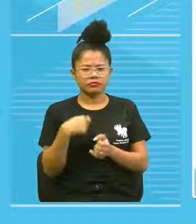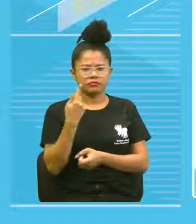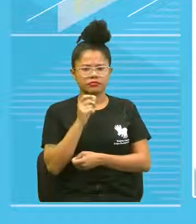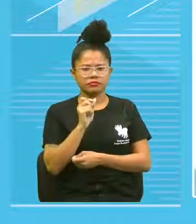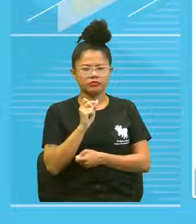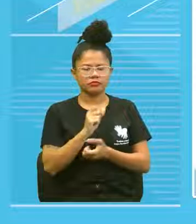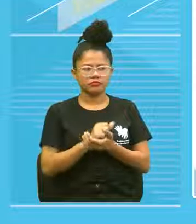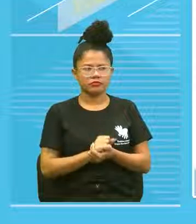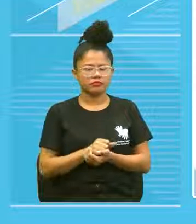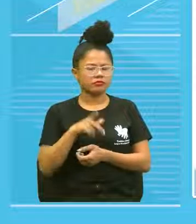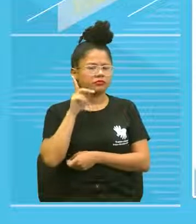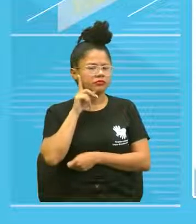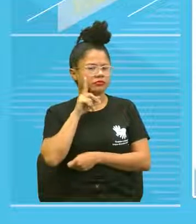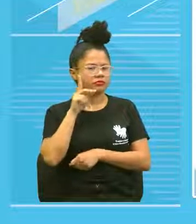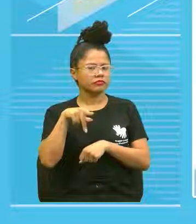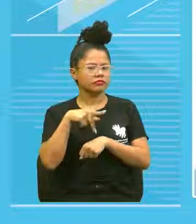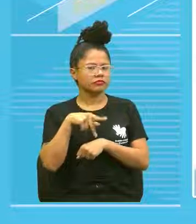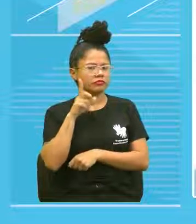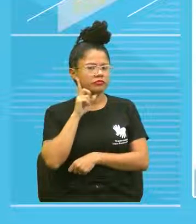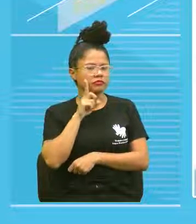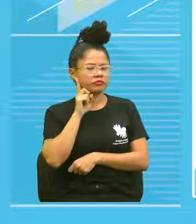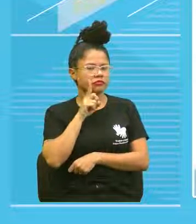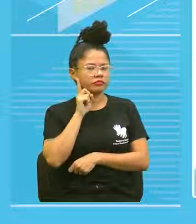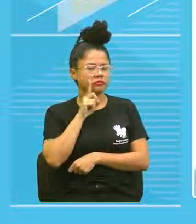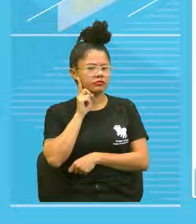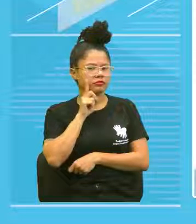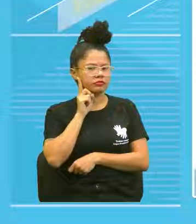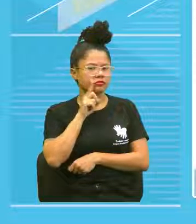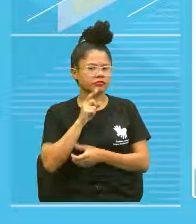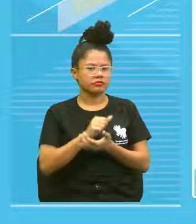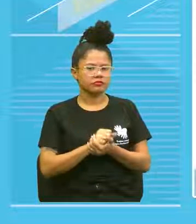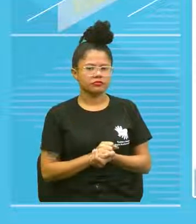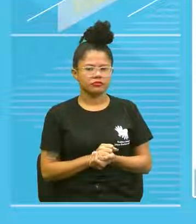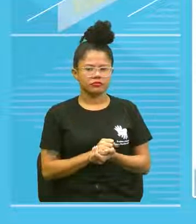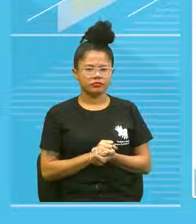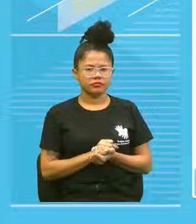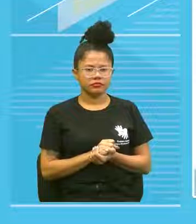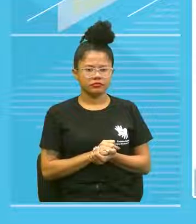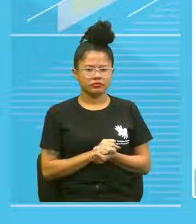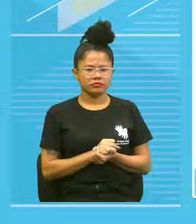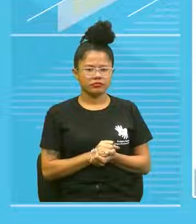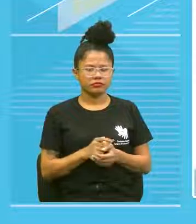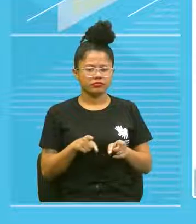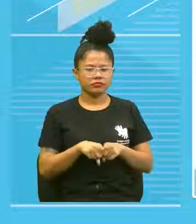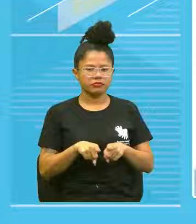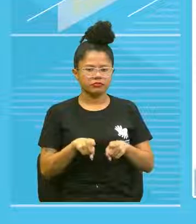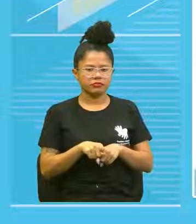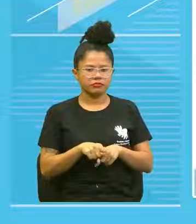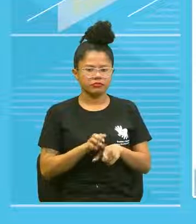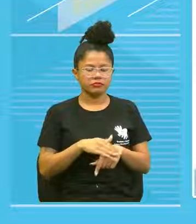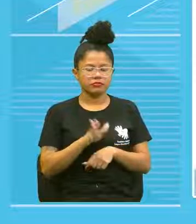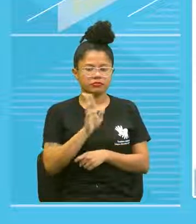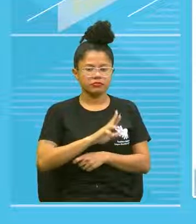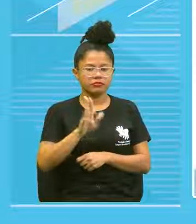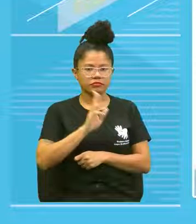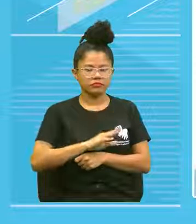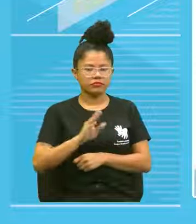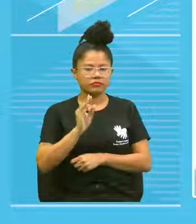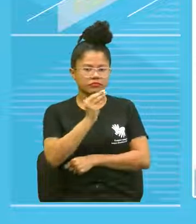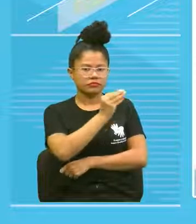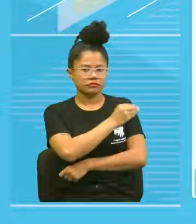os Estados Unidos é o maior produtor de etanol os